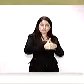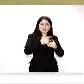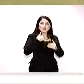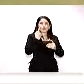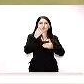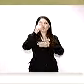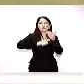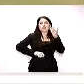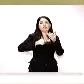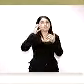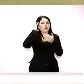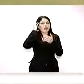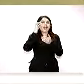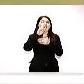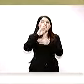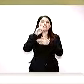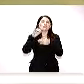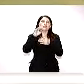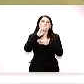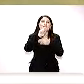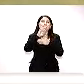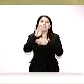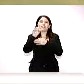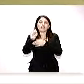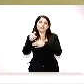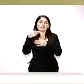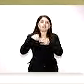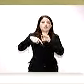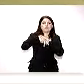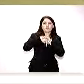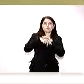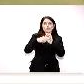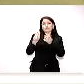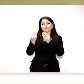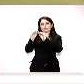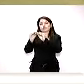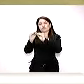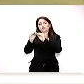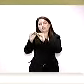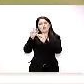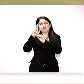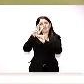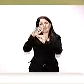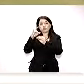com a Rádio Independente de Barretos valor unitário por inserção na rádio teria sido 14$